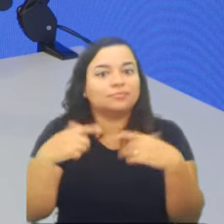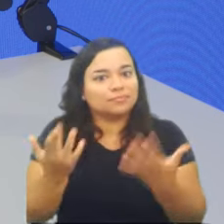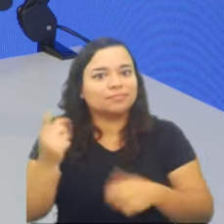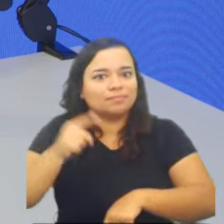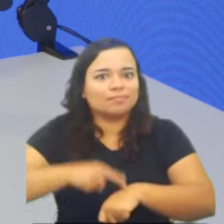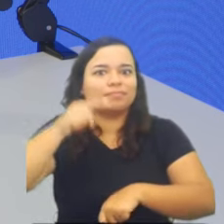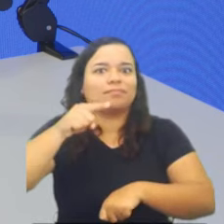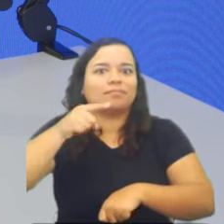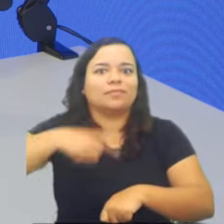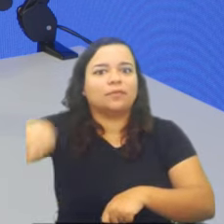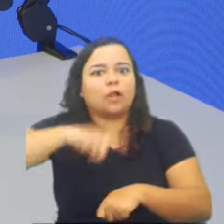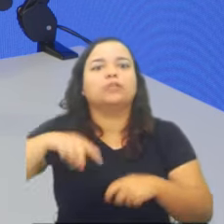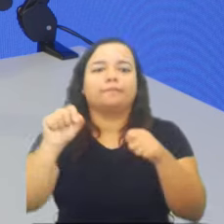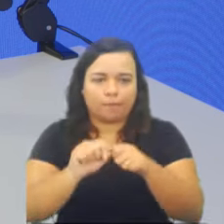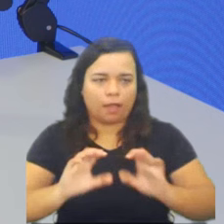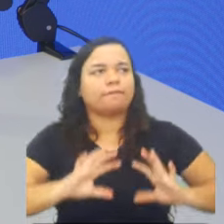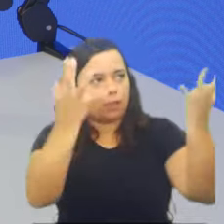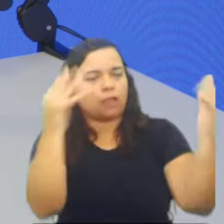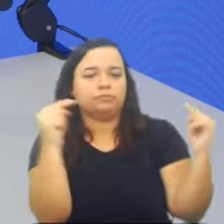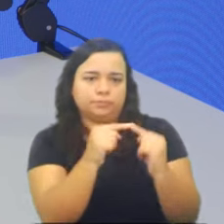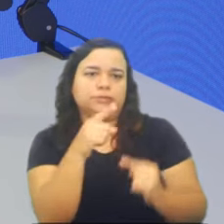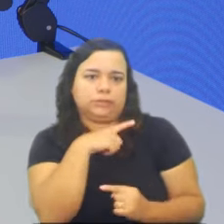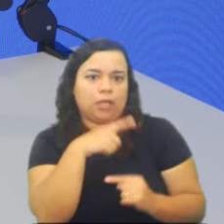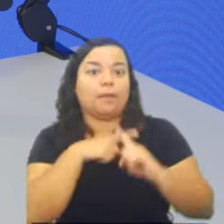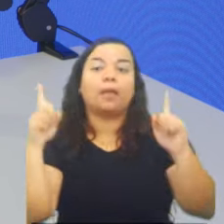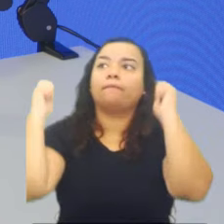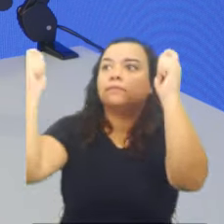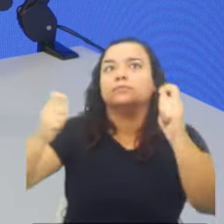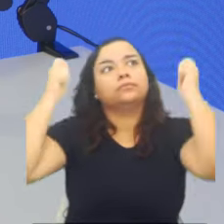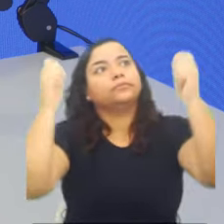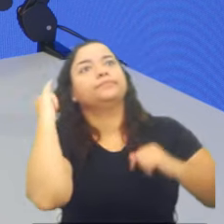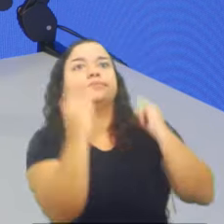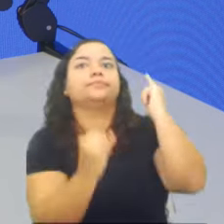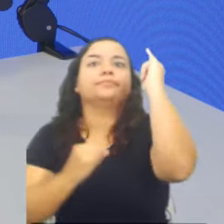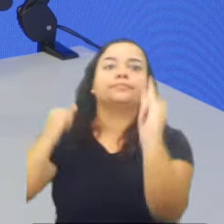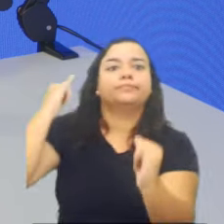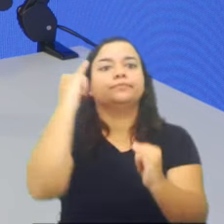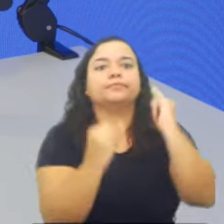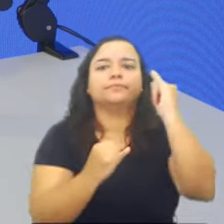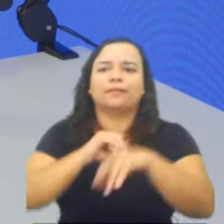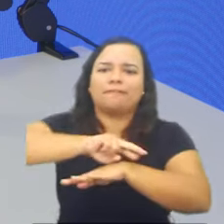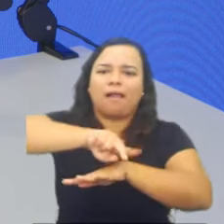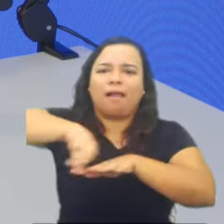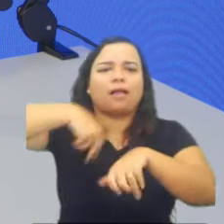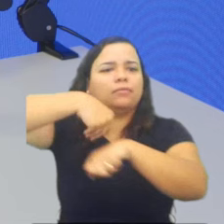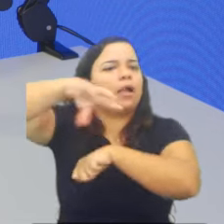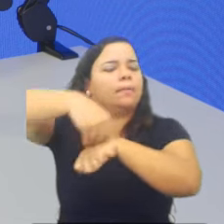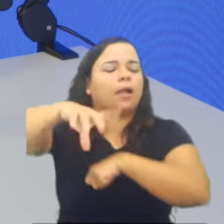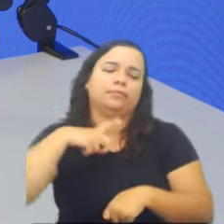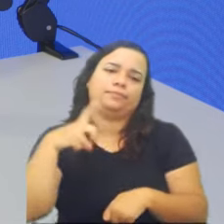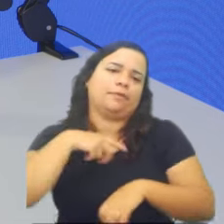então Eh naquele instante a gente tá fazendo festa mas a gente tá mandando a comunidade tá mandando vários recados